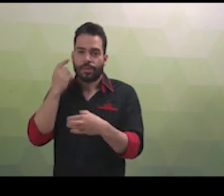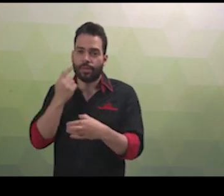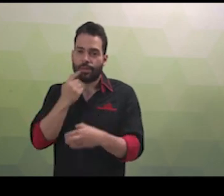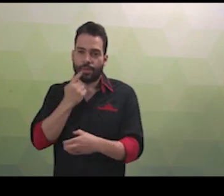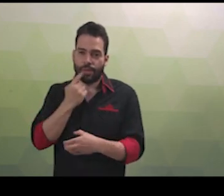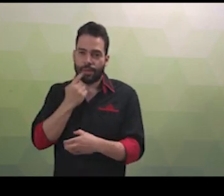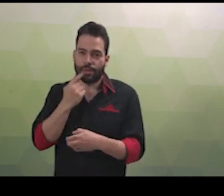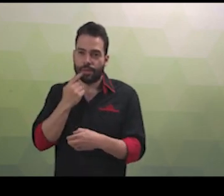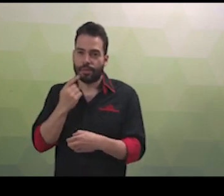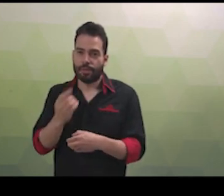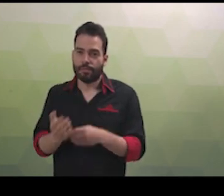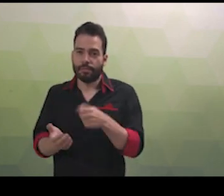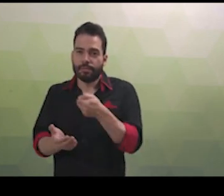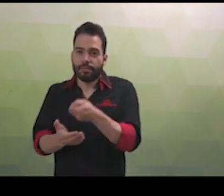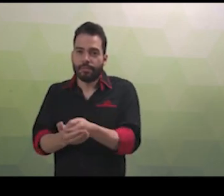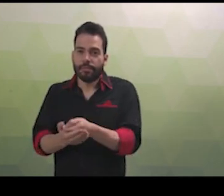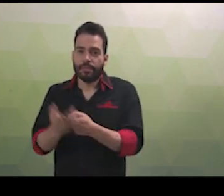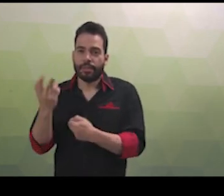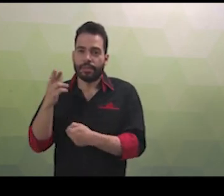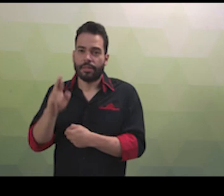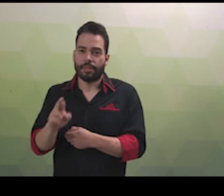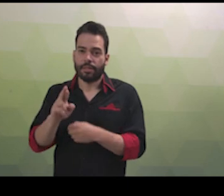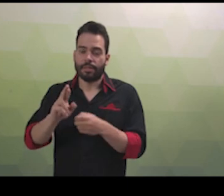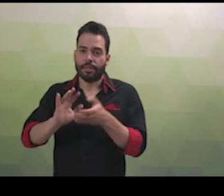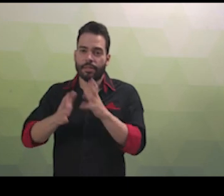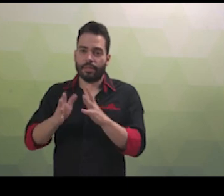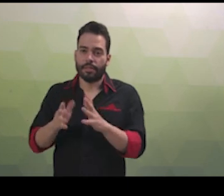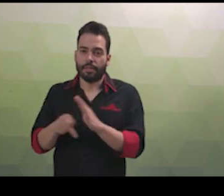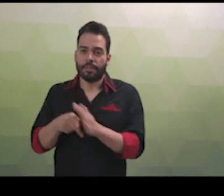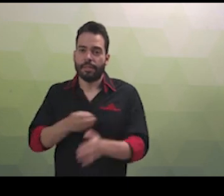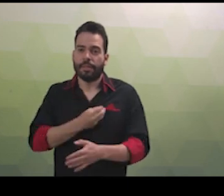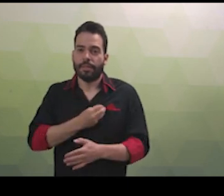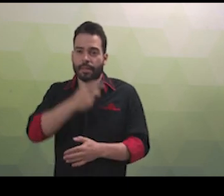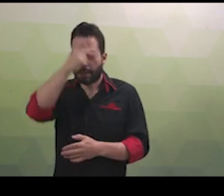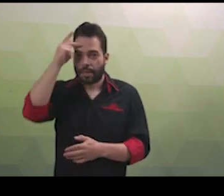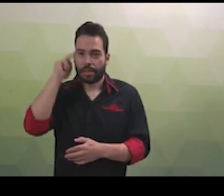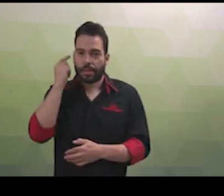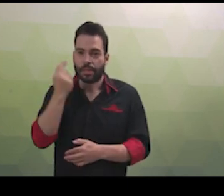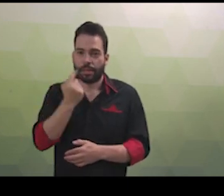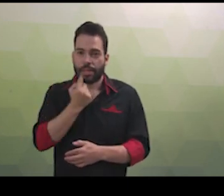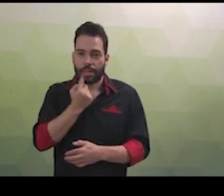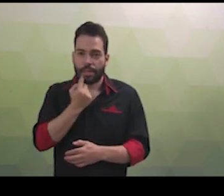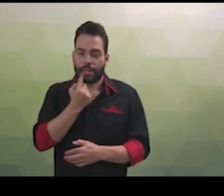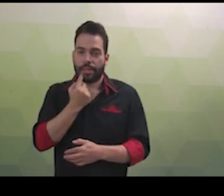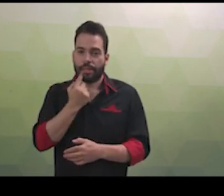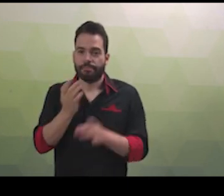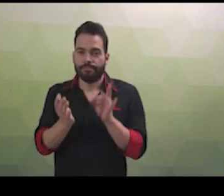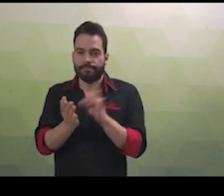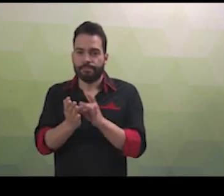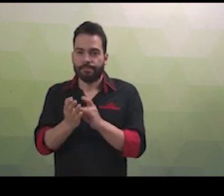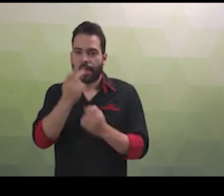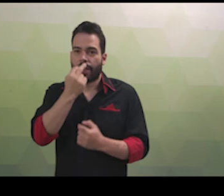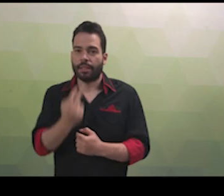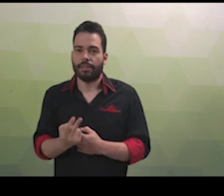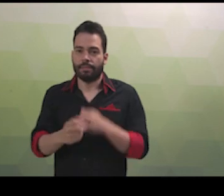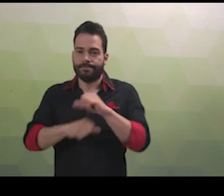que evoluiu da afirmação do valor da língua de sinais para a vida das pessoas surdas à afirmação do seu estatuto de